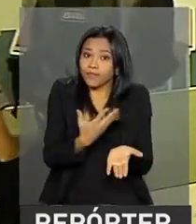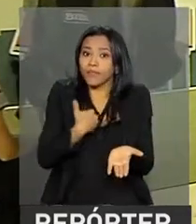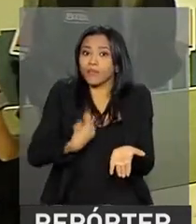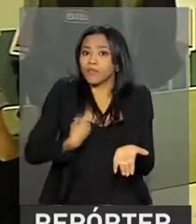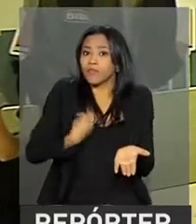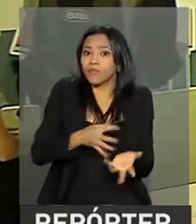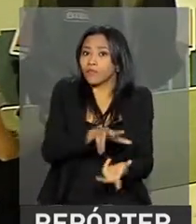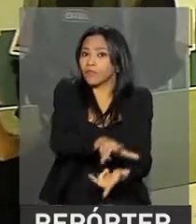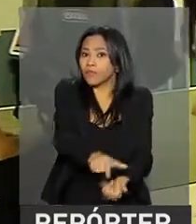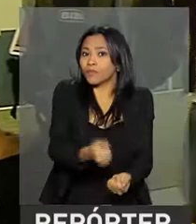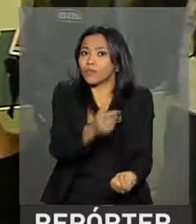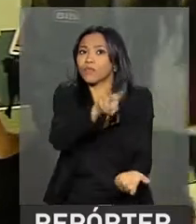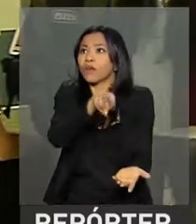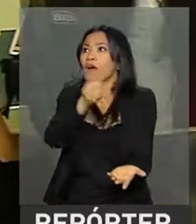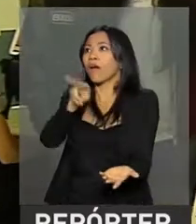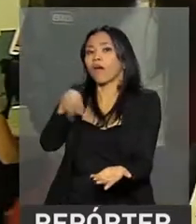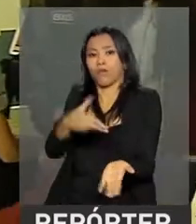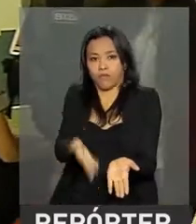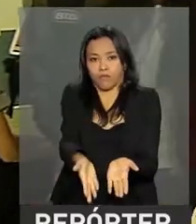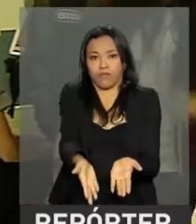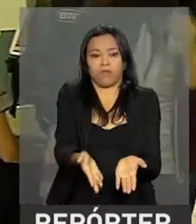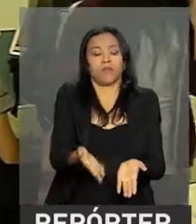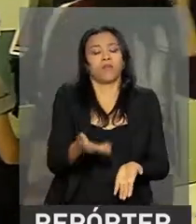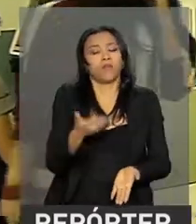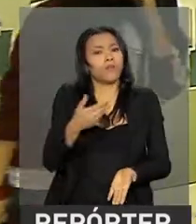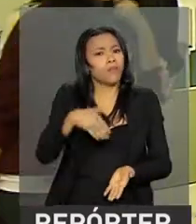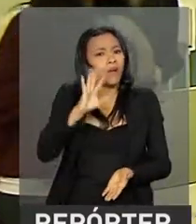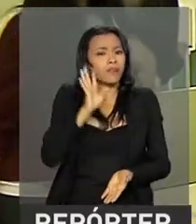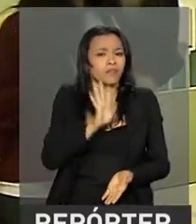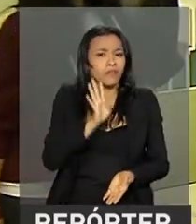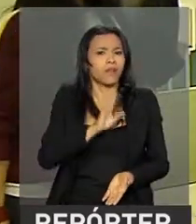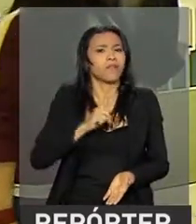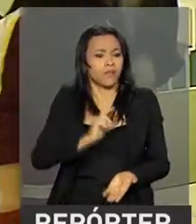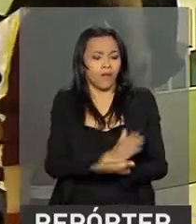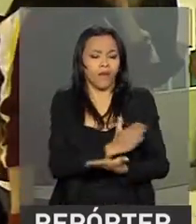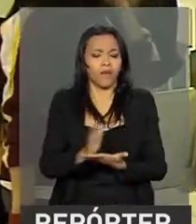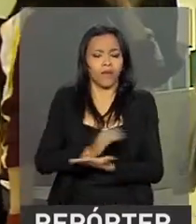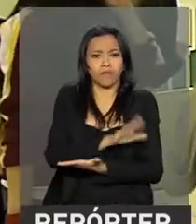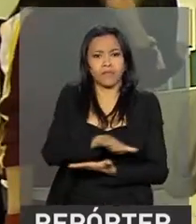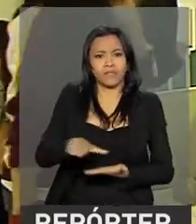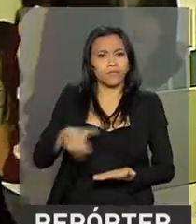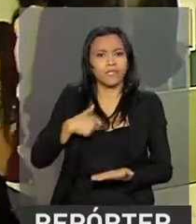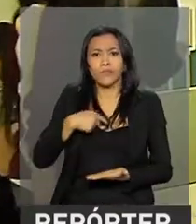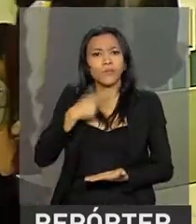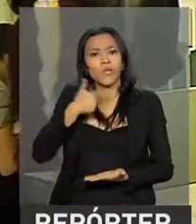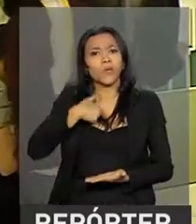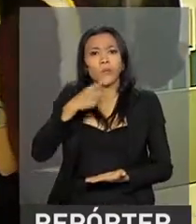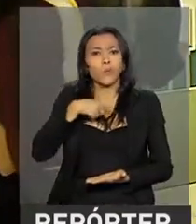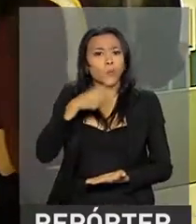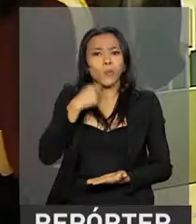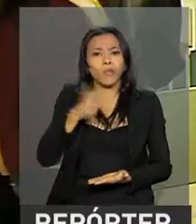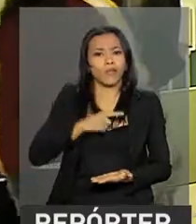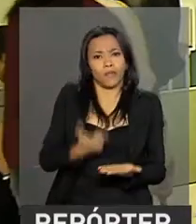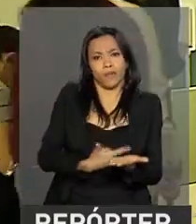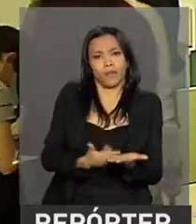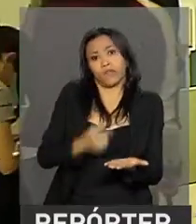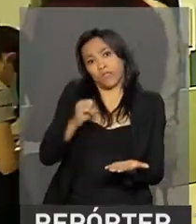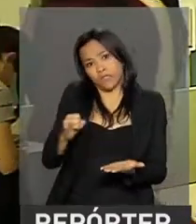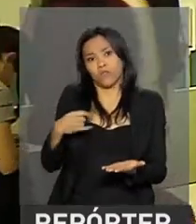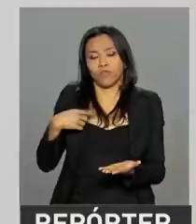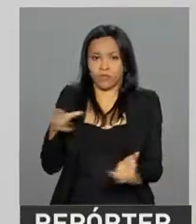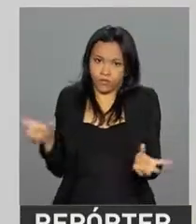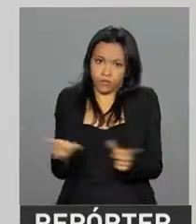no mundo. E o mais legal é que tem algumas crianças que não teriam acesso a esse material se não fosse um programa